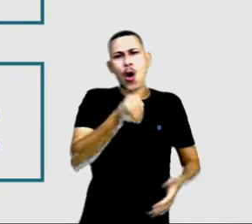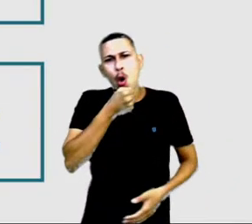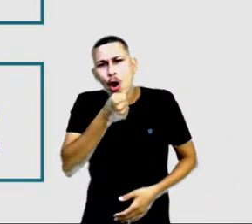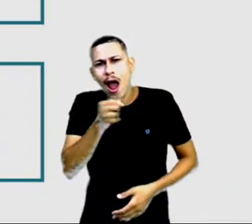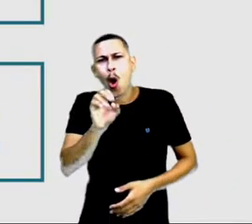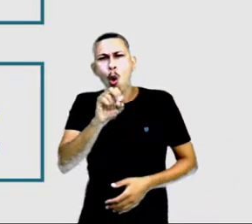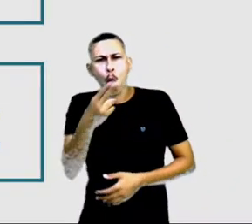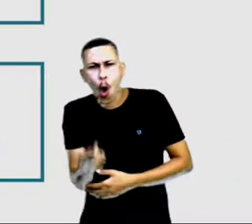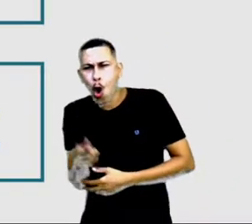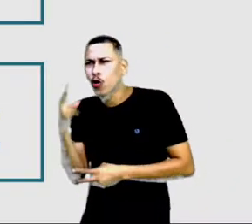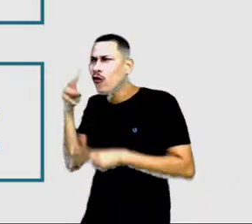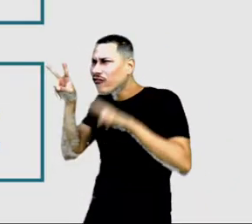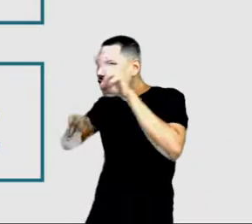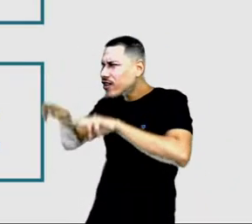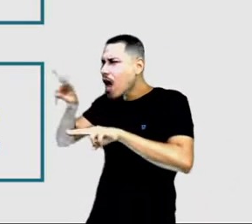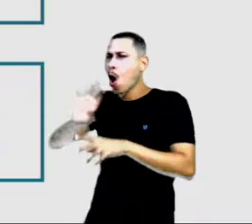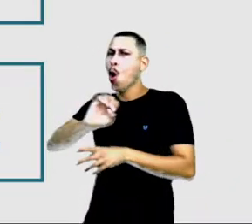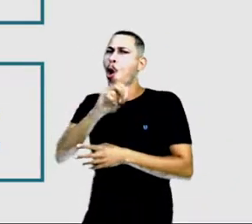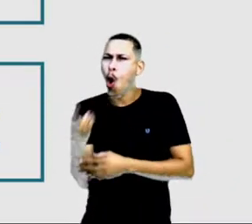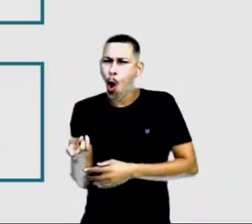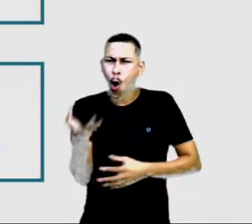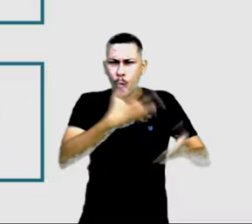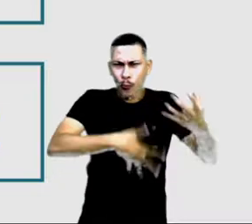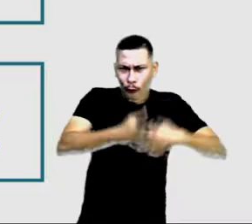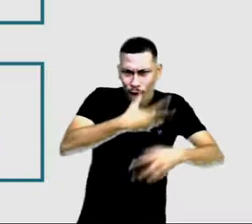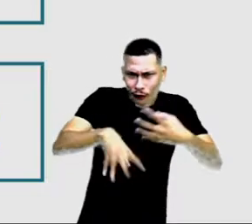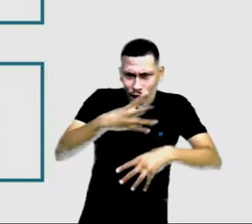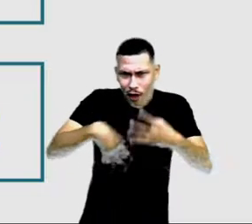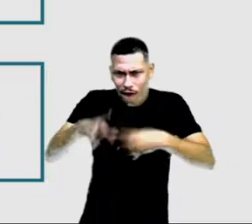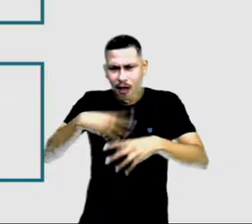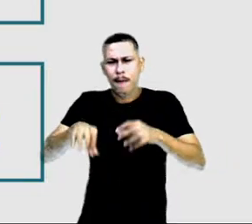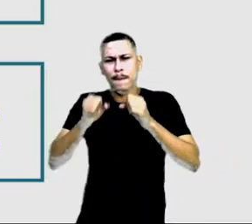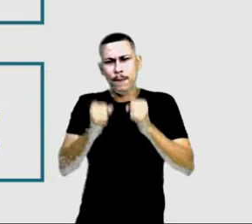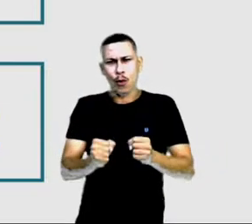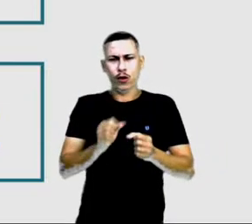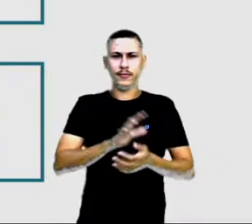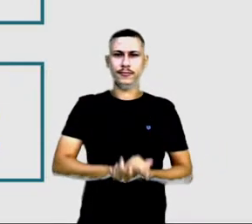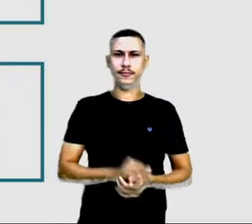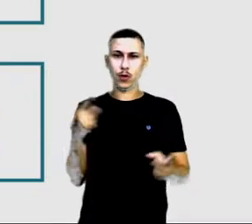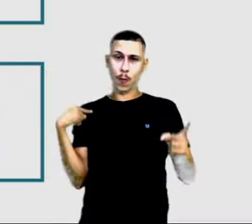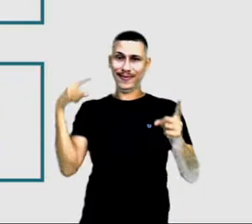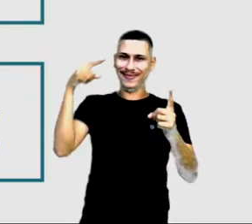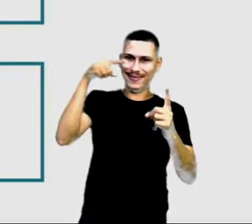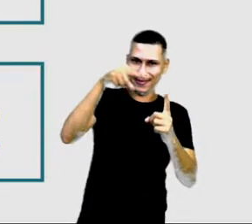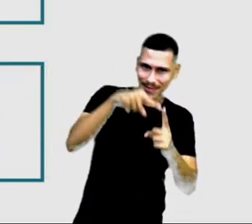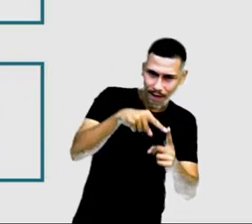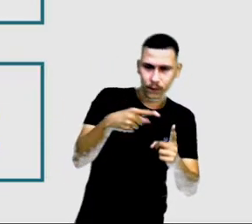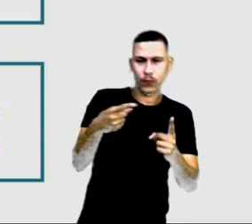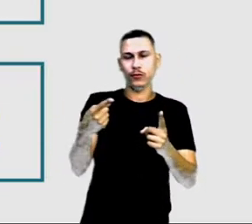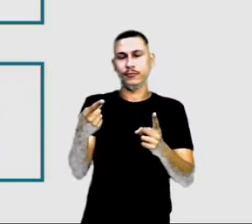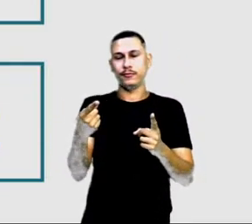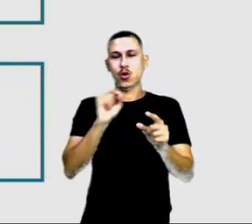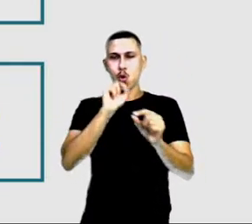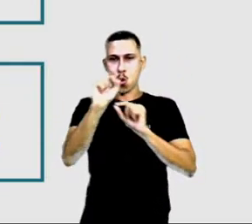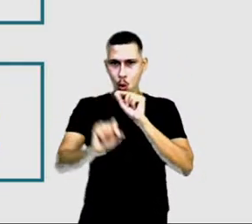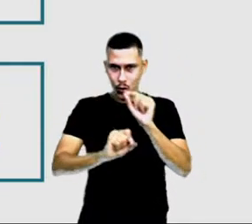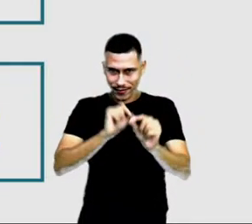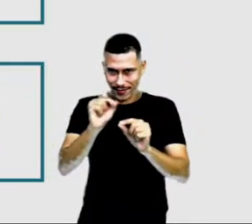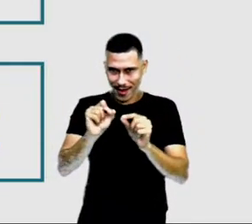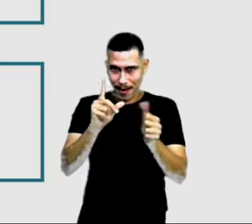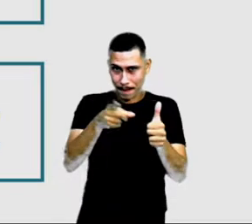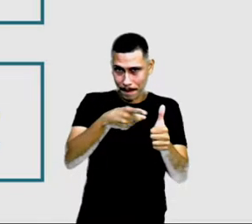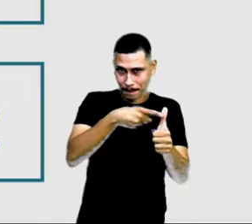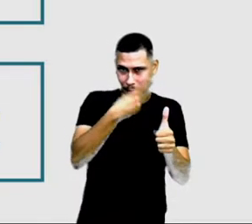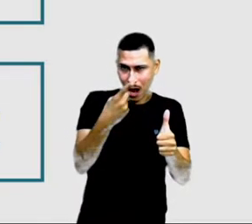ser tudo misturado. E qual é o objetivo? Eles estão presentes no nosso cotidiano com o intuito principal